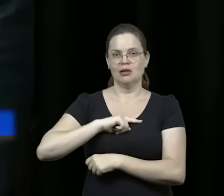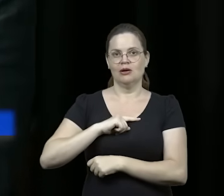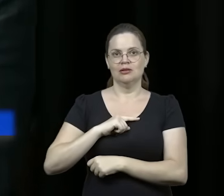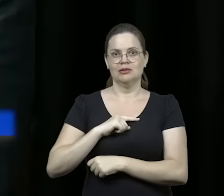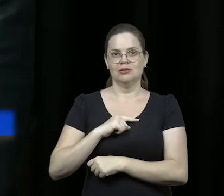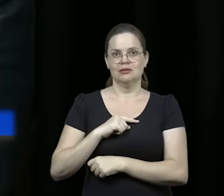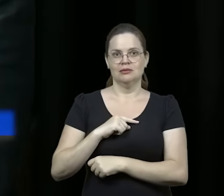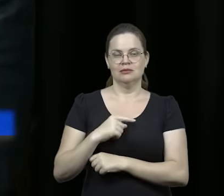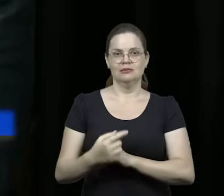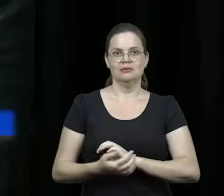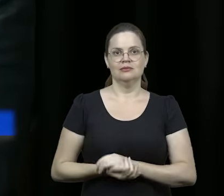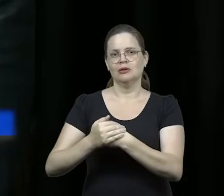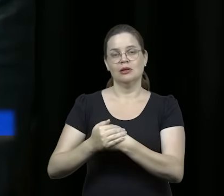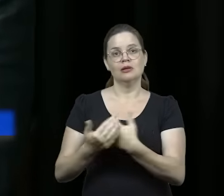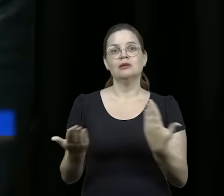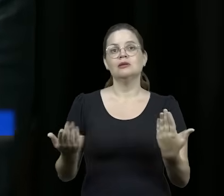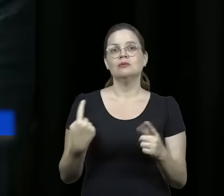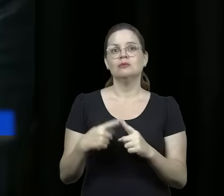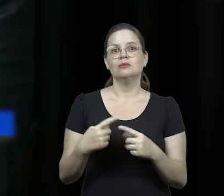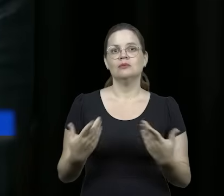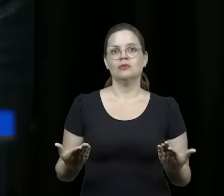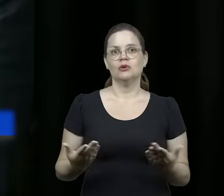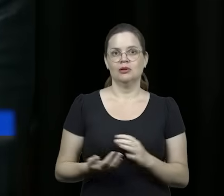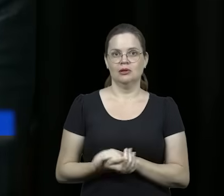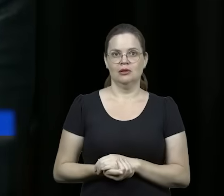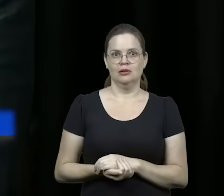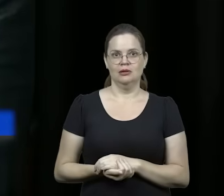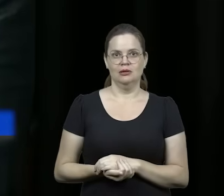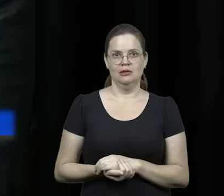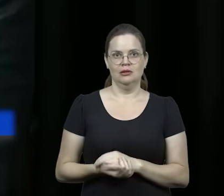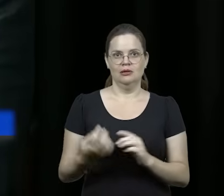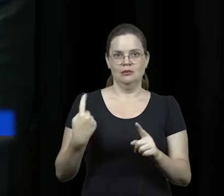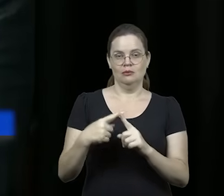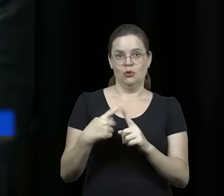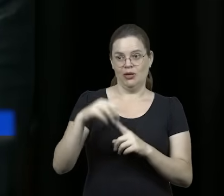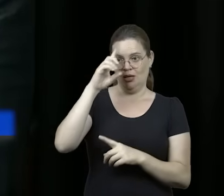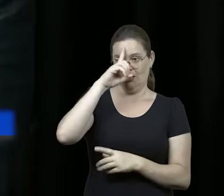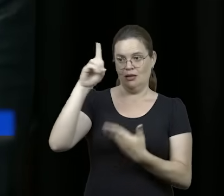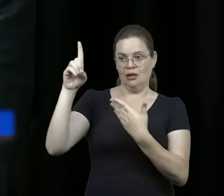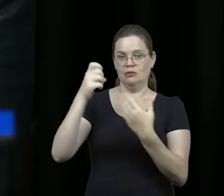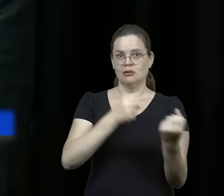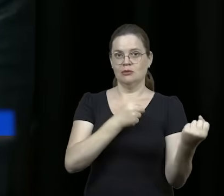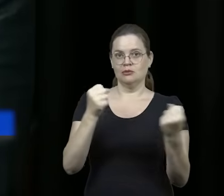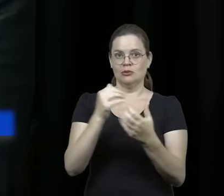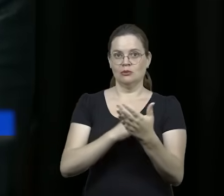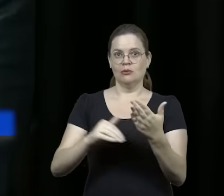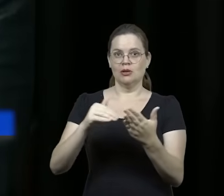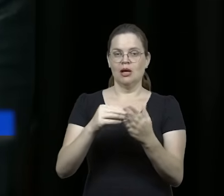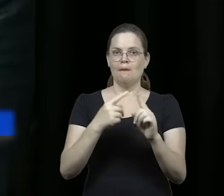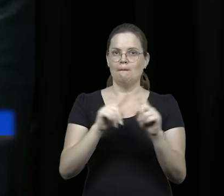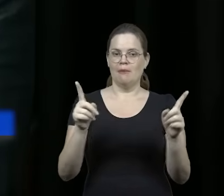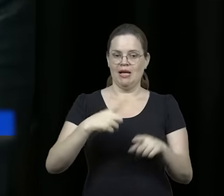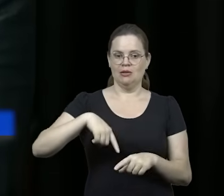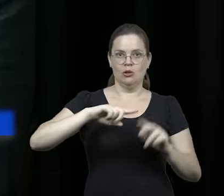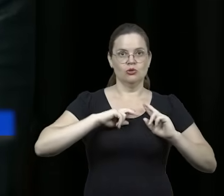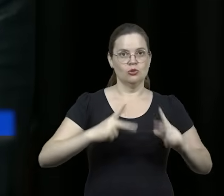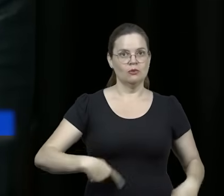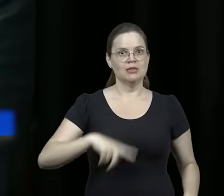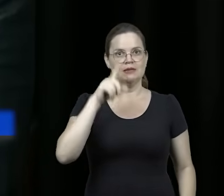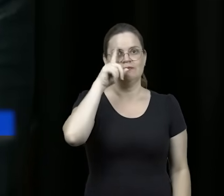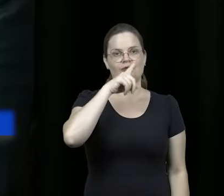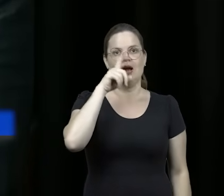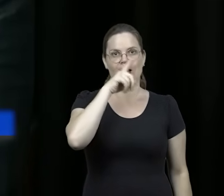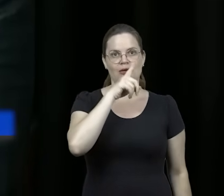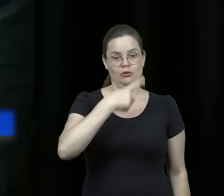Porque ele fez um homem frágil. Deus é onipotente, mas o homem precisa